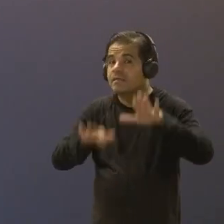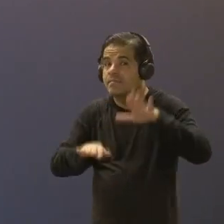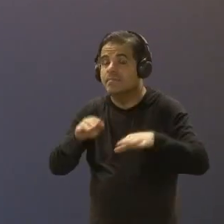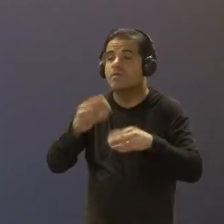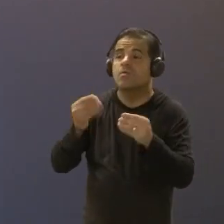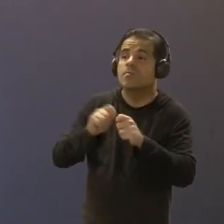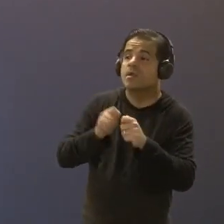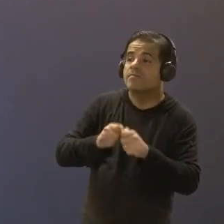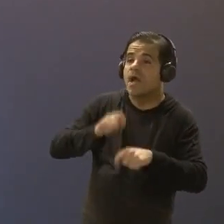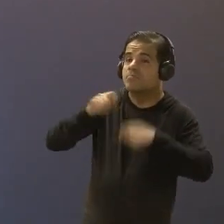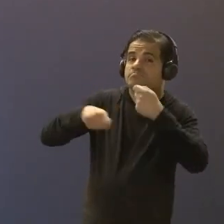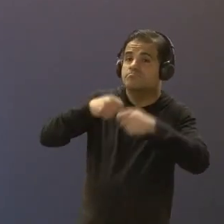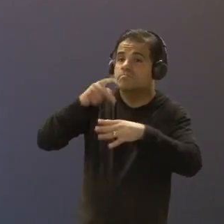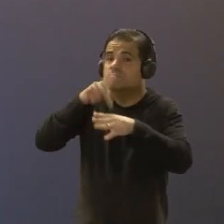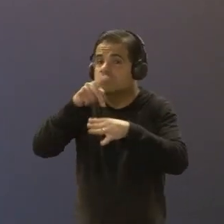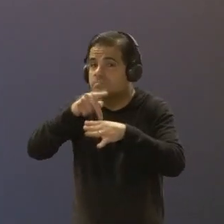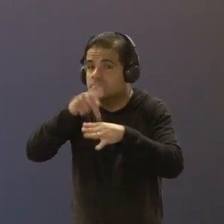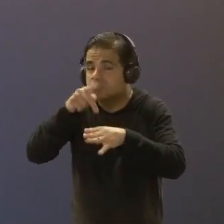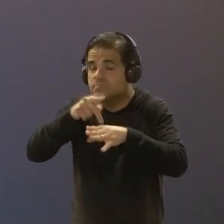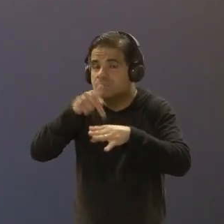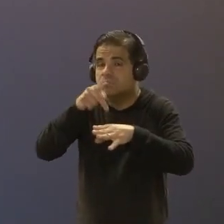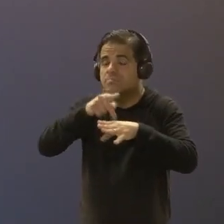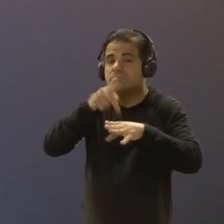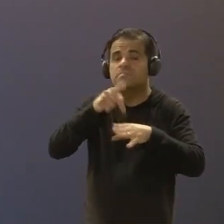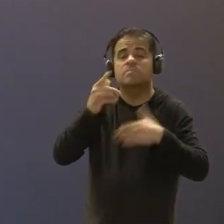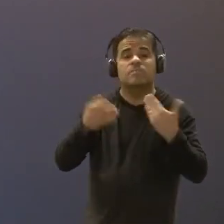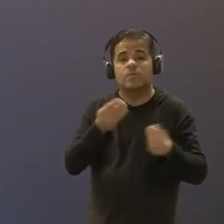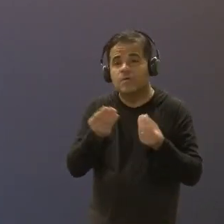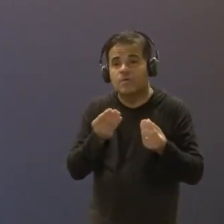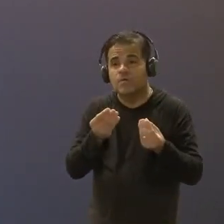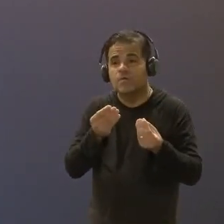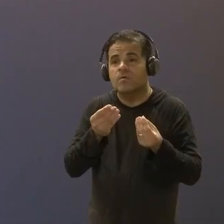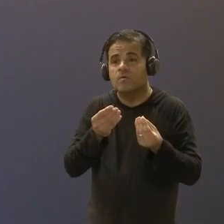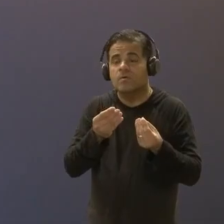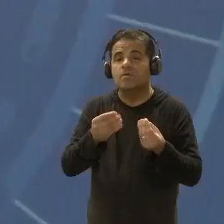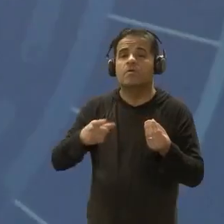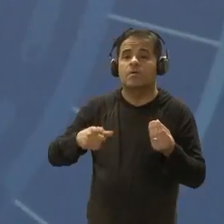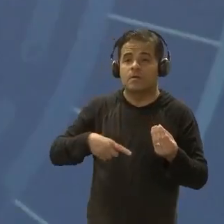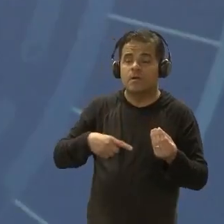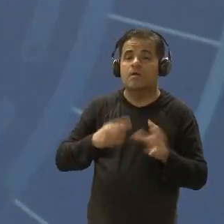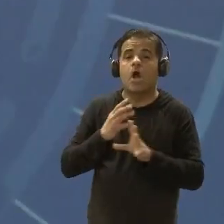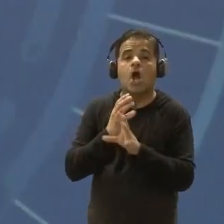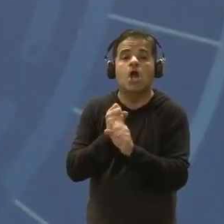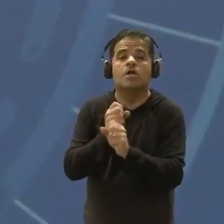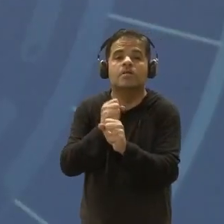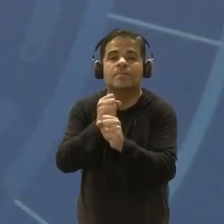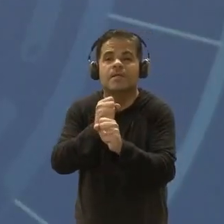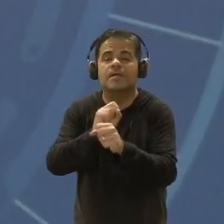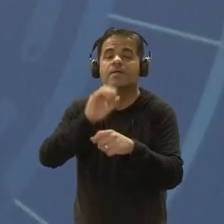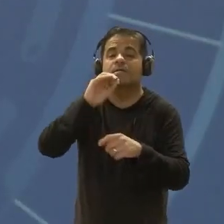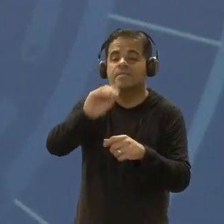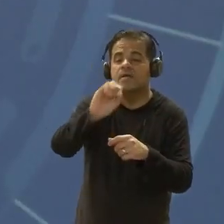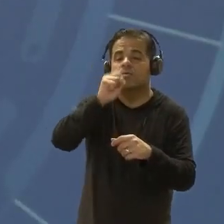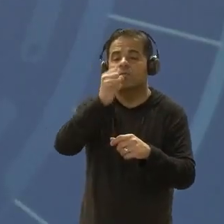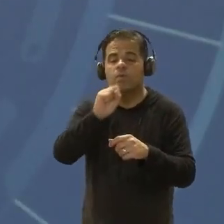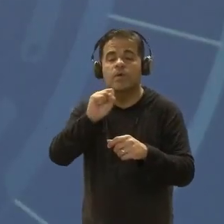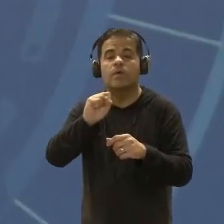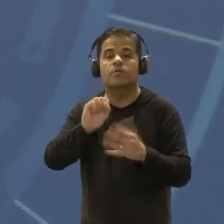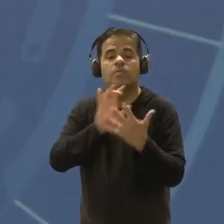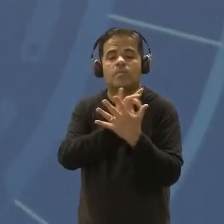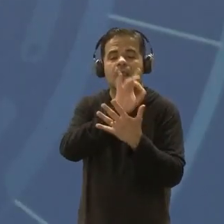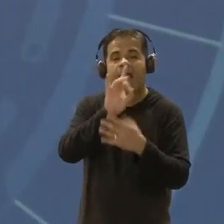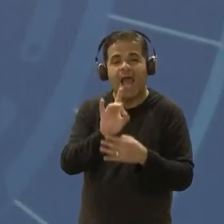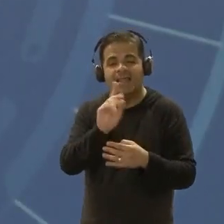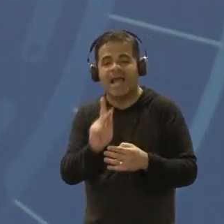ele faz a ingestão proteica, Priscila, mas tem que fazer a contabilidade, mas 0,8 gramas por quilo